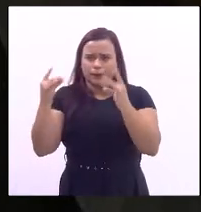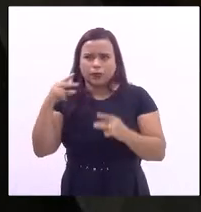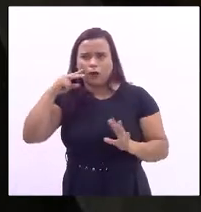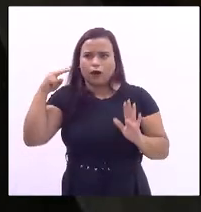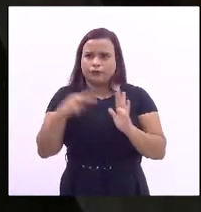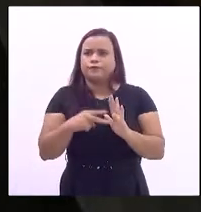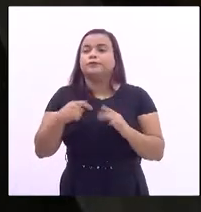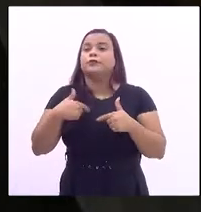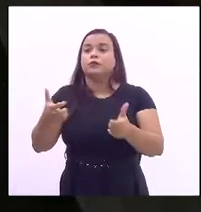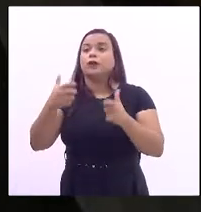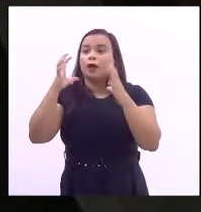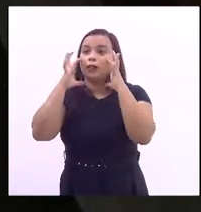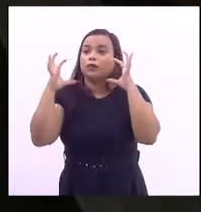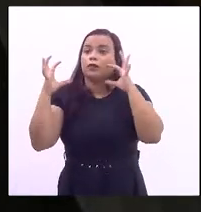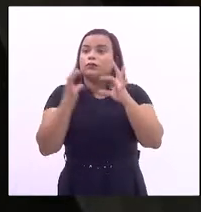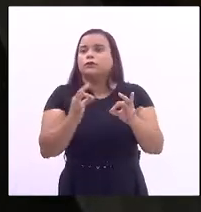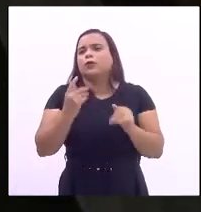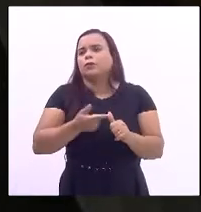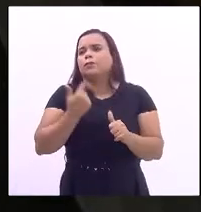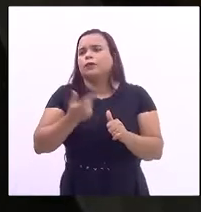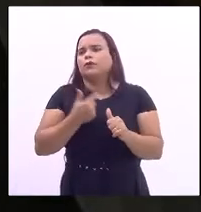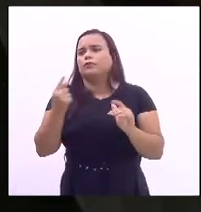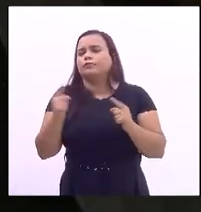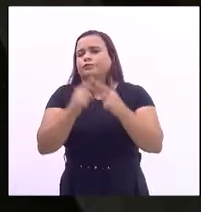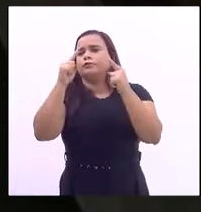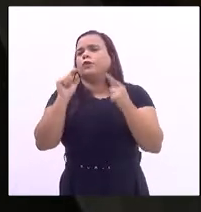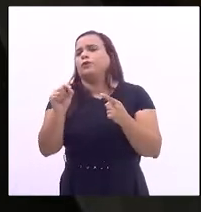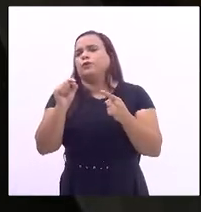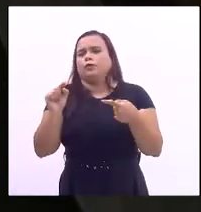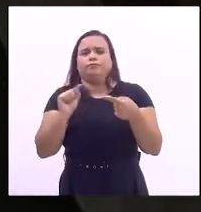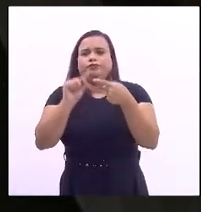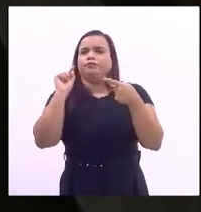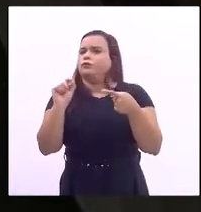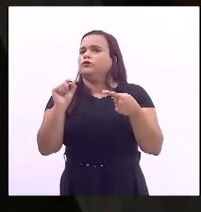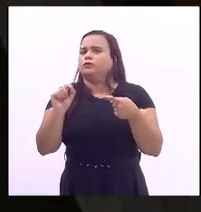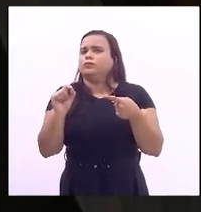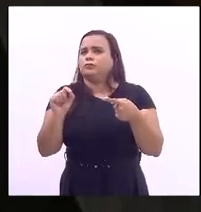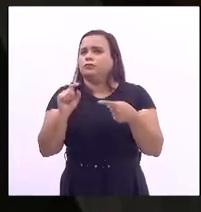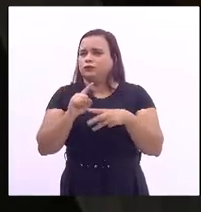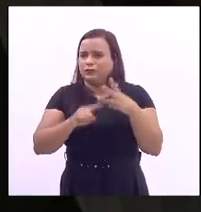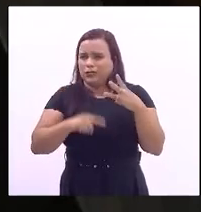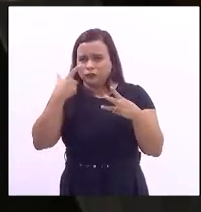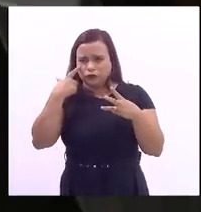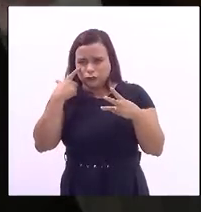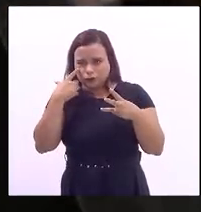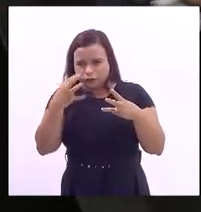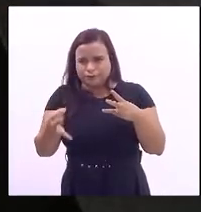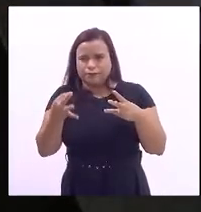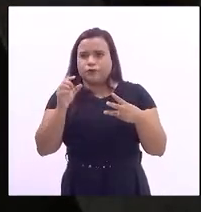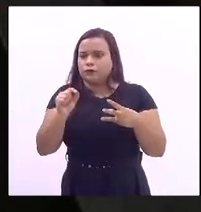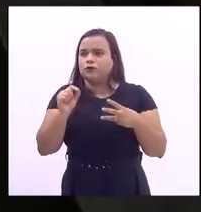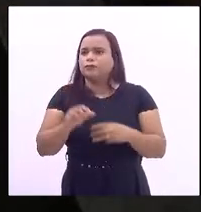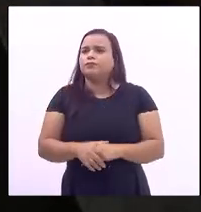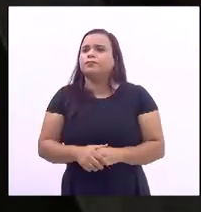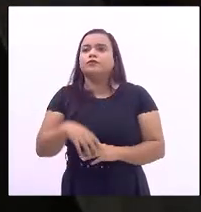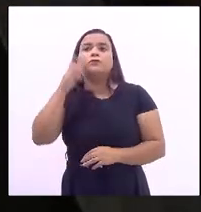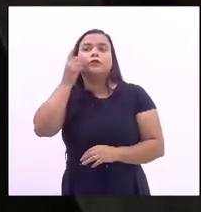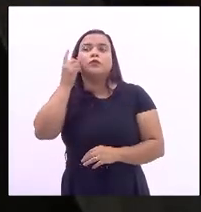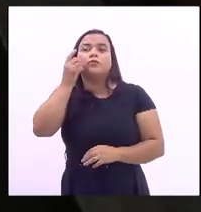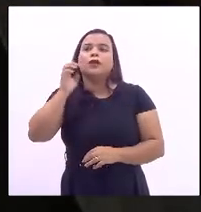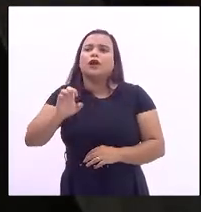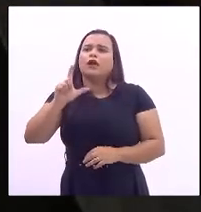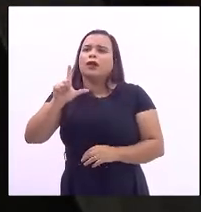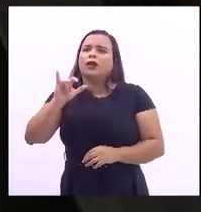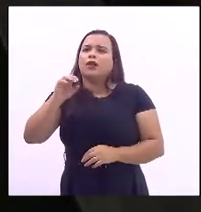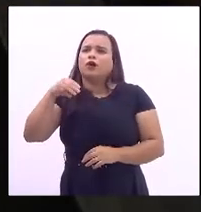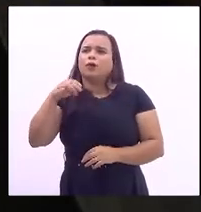eu queria chamar atenção ao primeiro ponto e vou fazer só três observações uma que o deputado é